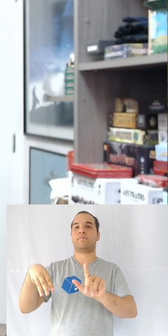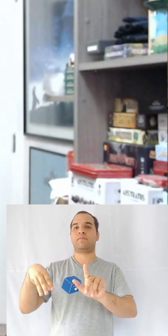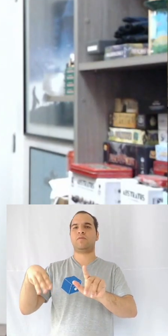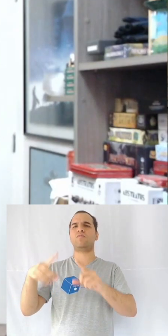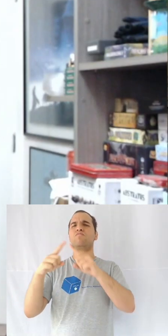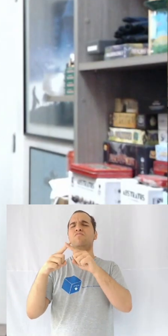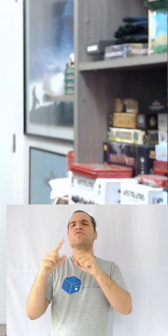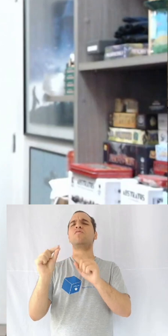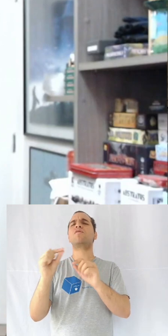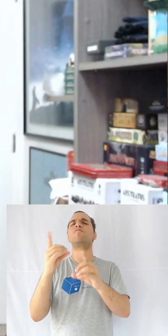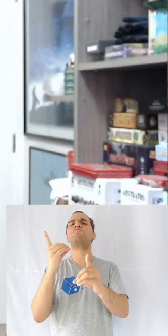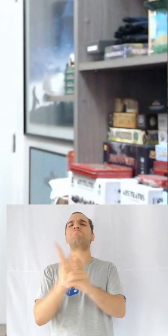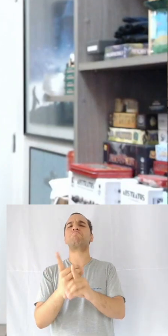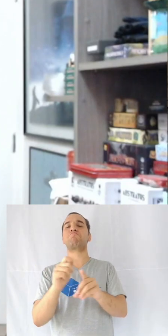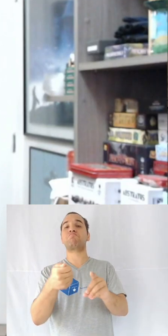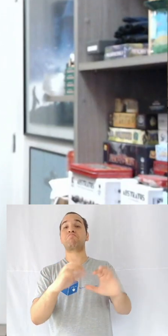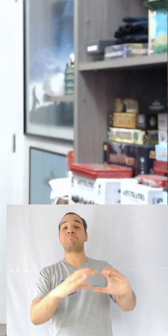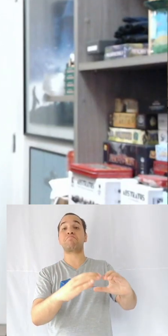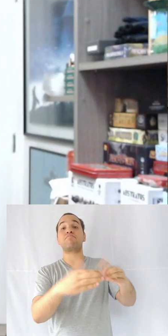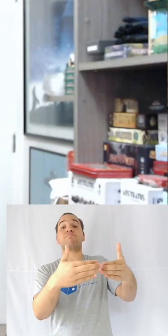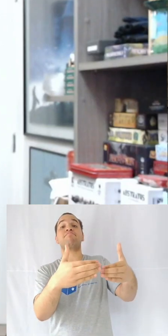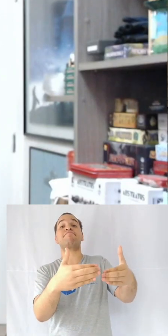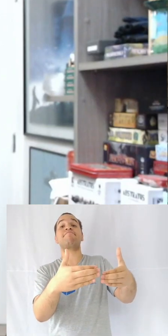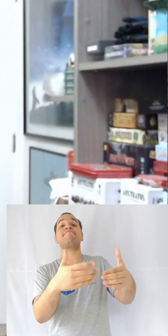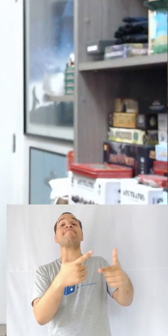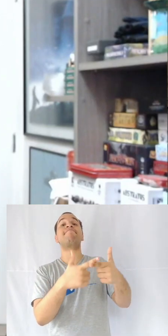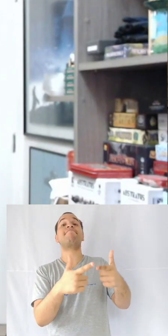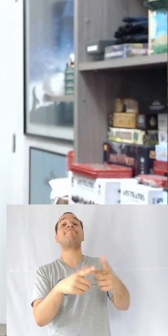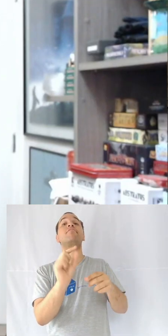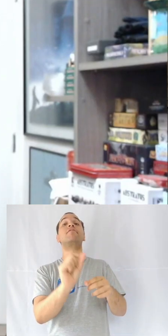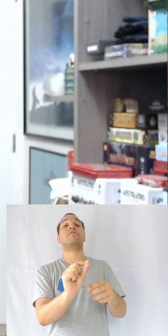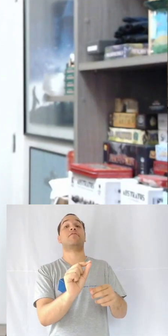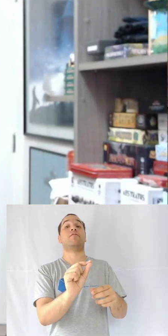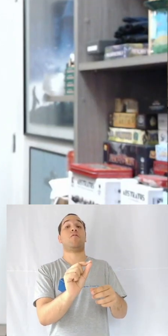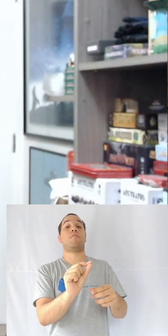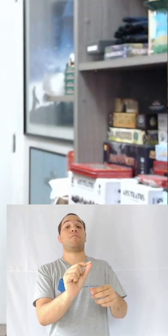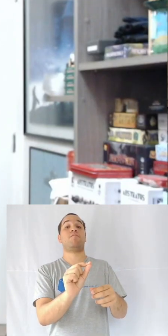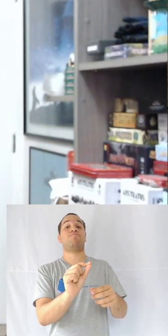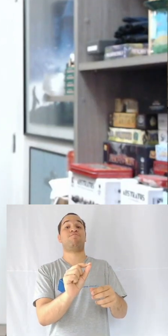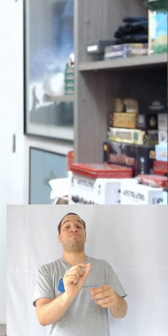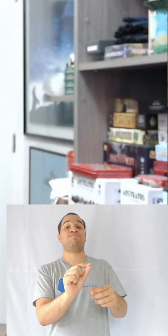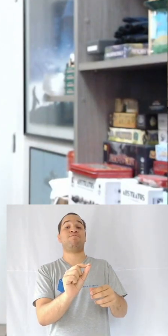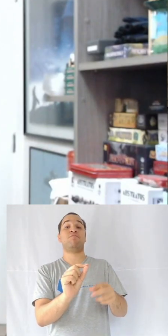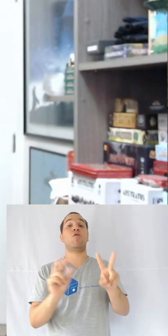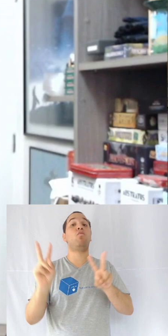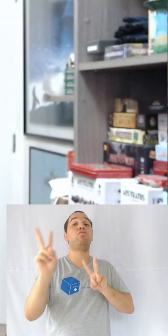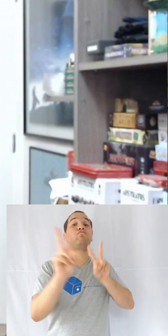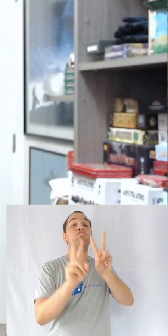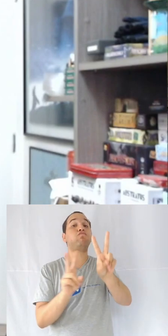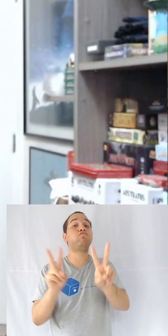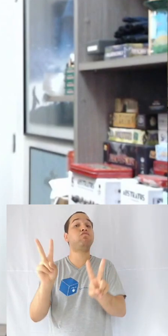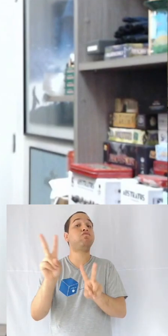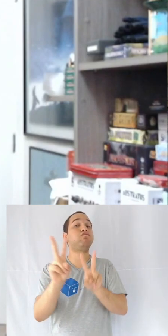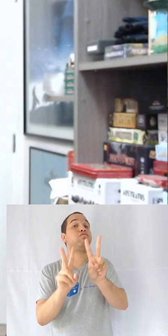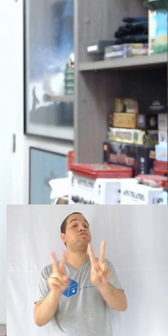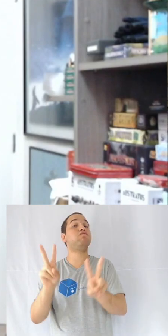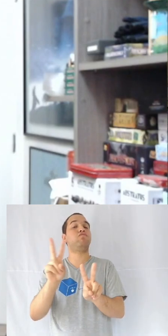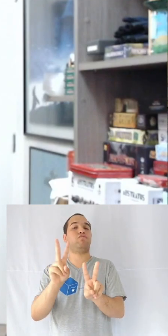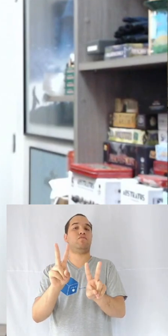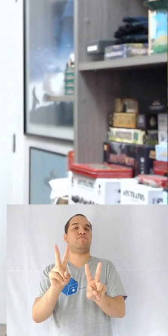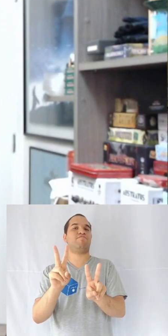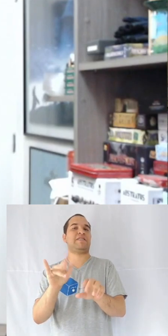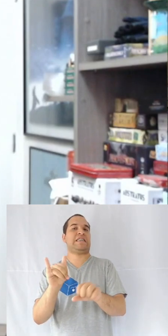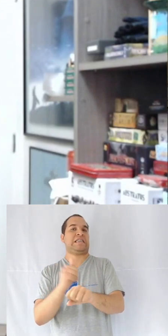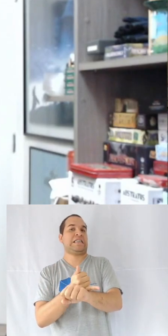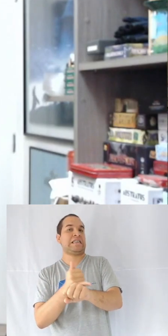Lençóis Maranhenses mudam constantemente de como eles estão. Então você vai ter que tentar dar um jeito de tentar imaginar e